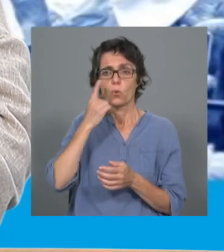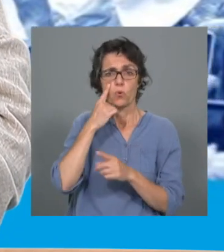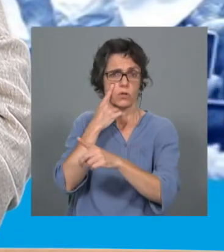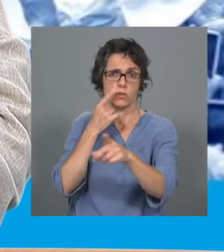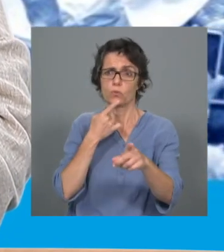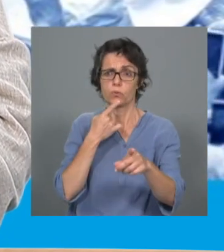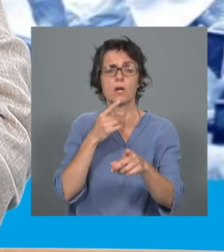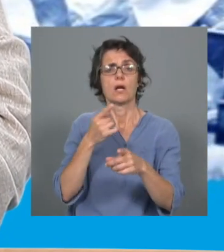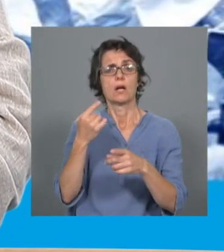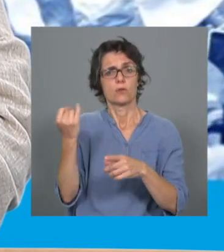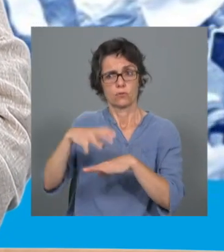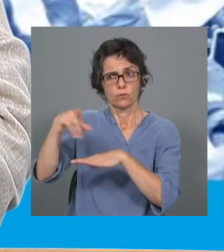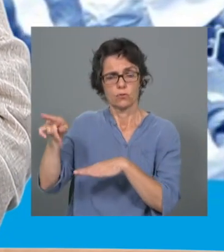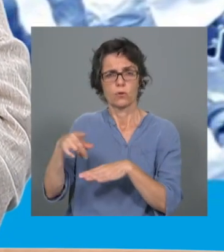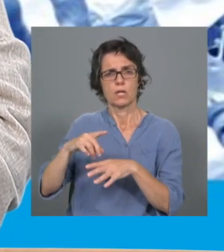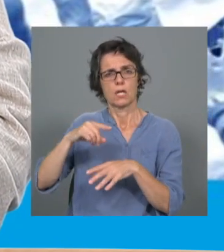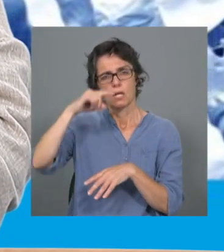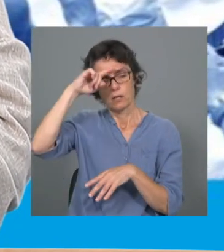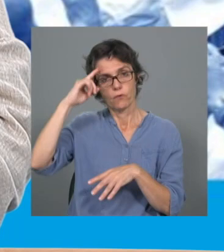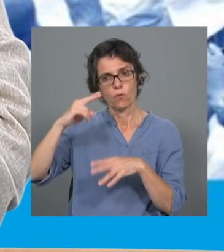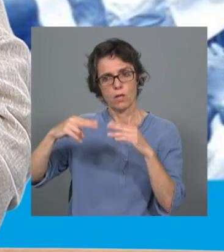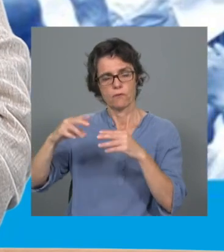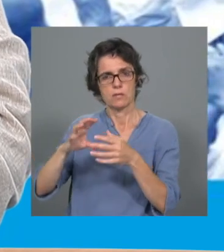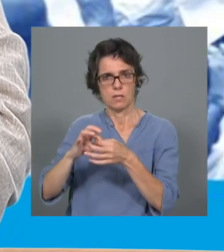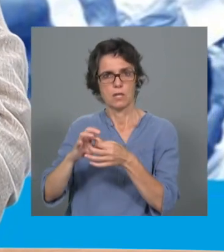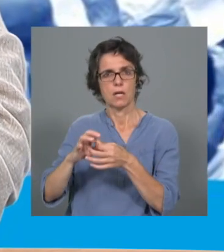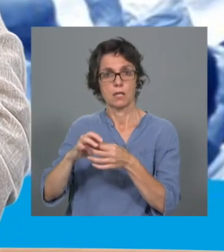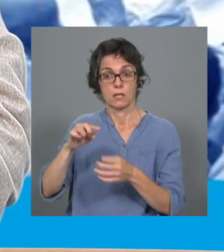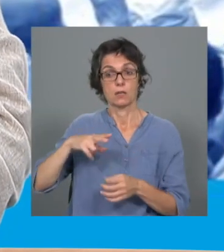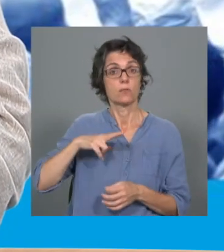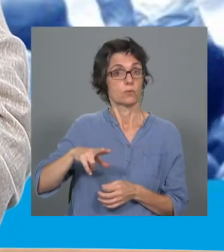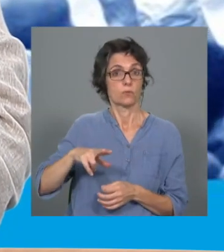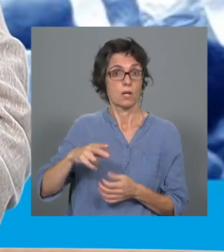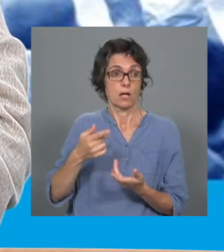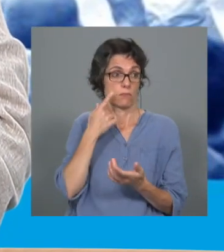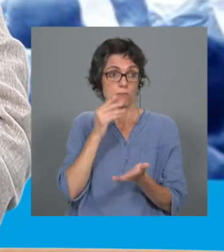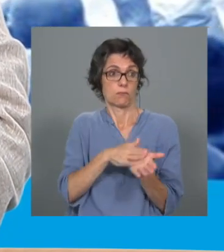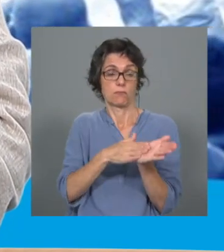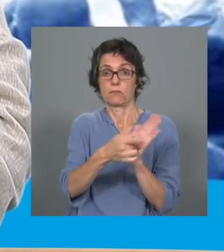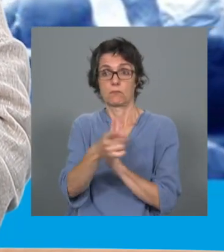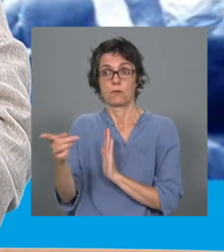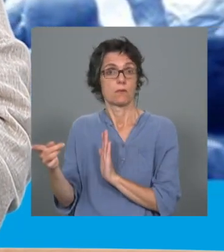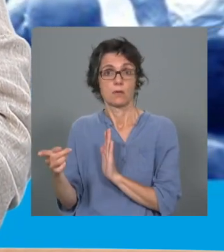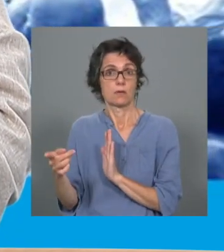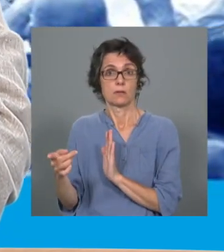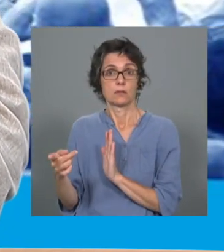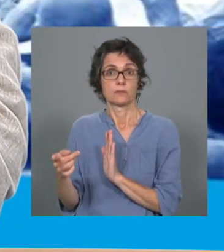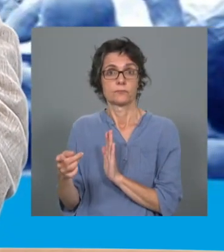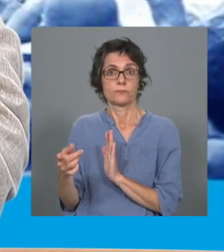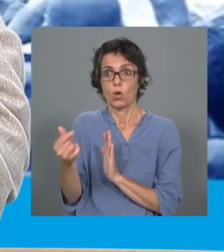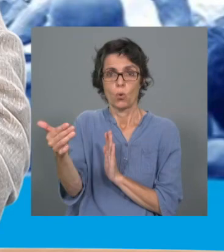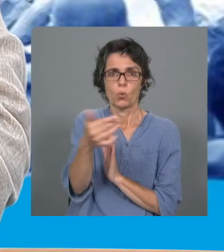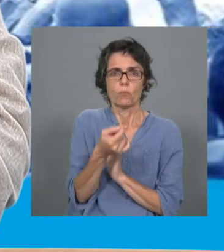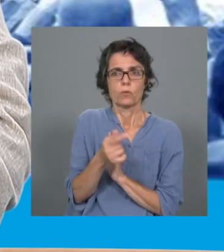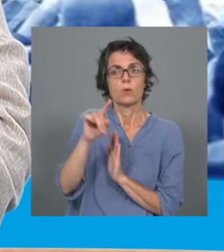dificuldades financeiras, que não são, pelo menos em Portugal, não são propriamente máquinas de fazer dinheiro, como acontece noutros países, mas há outros países em que eles são